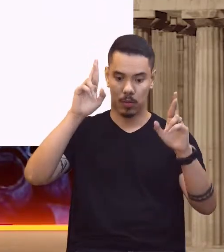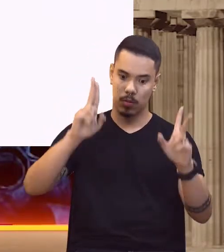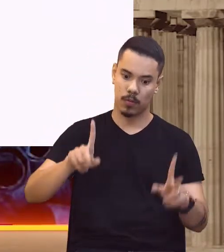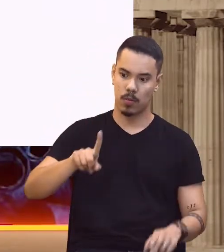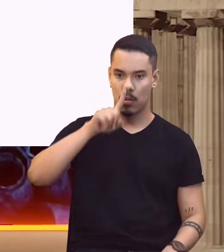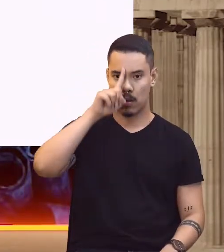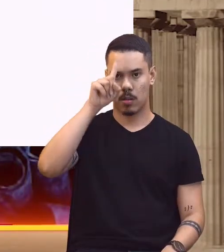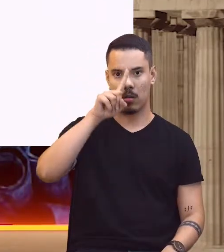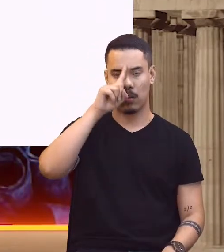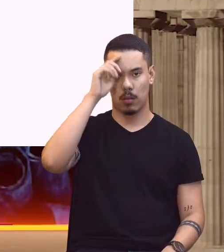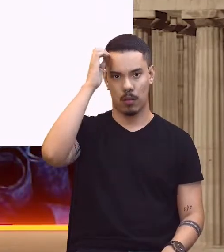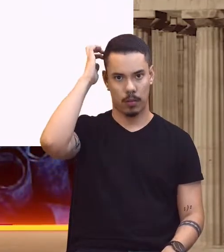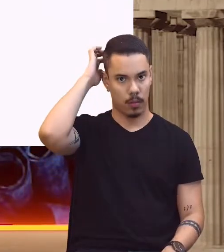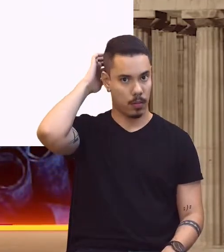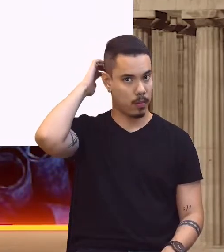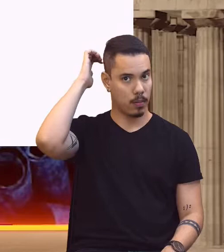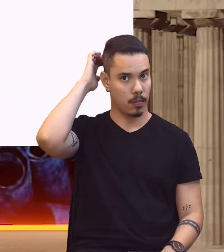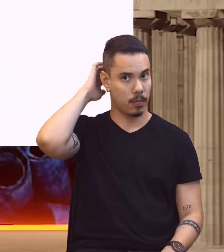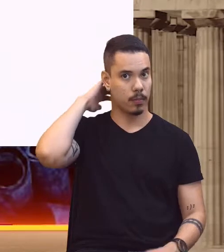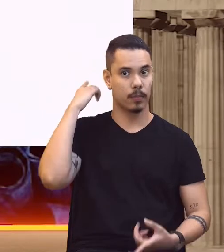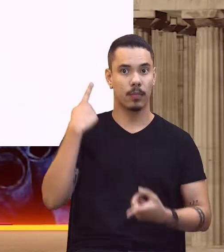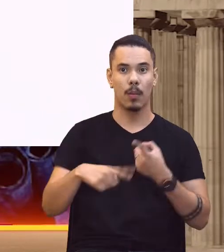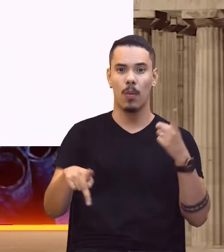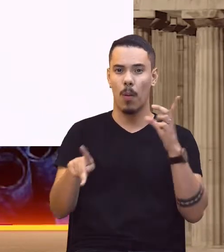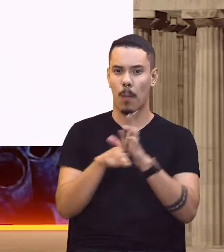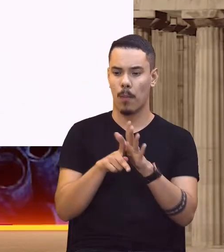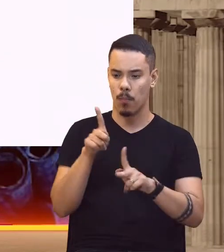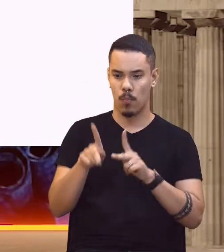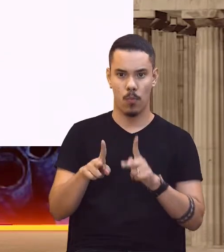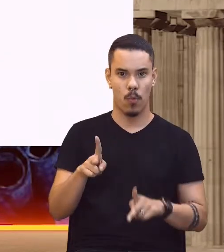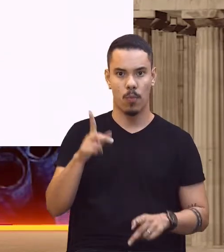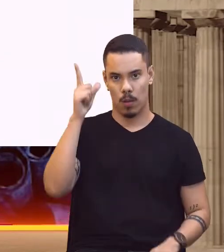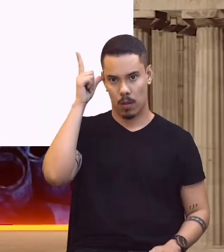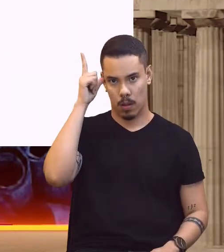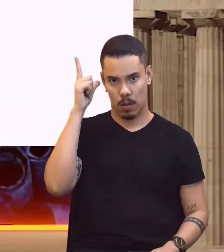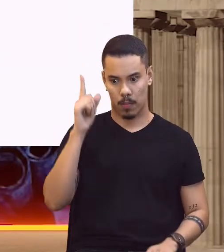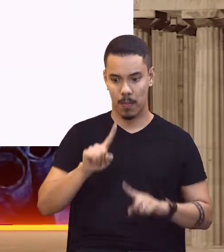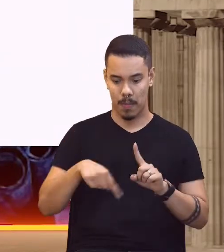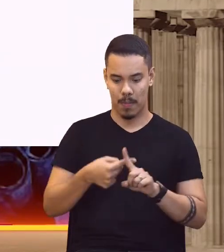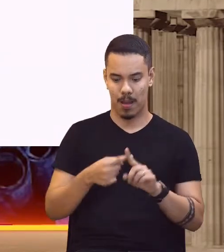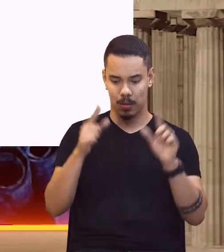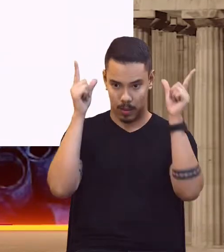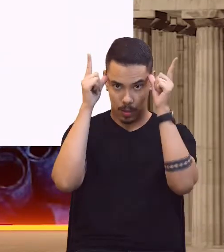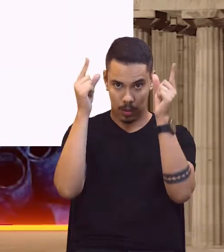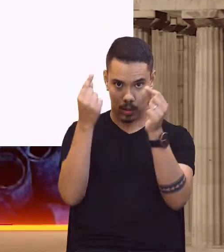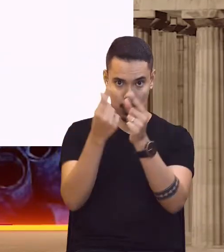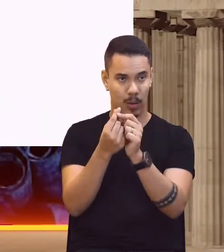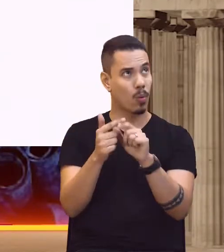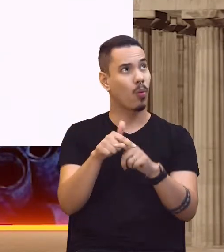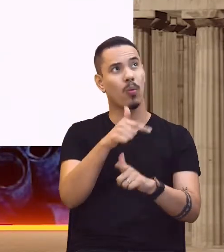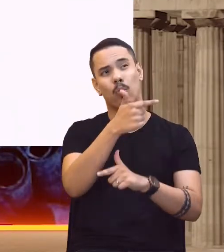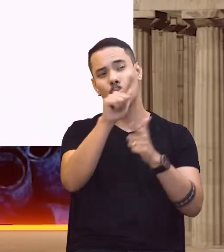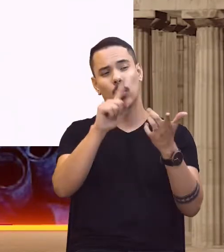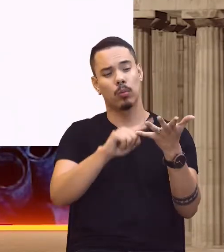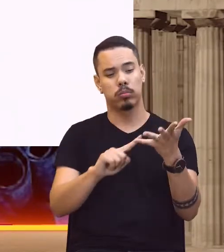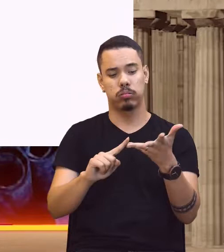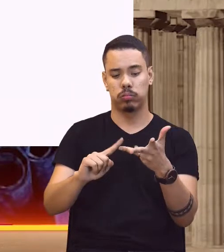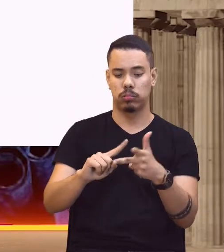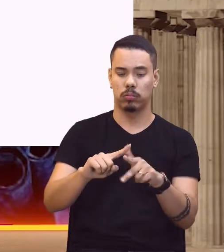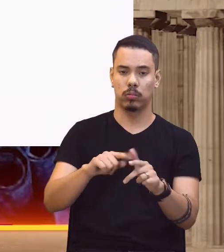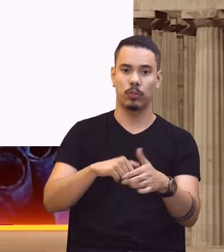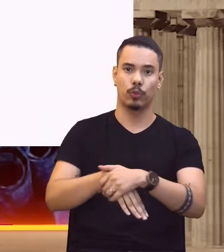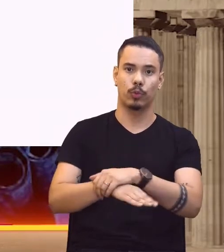havia somente povos gregos, agora haviam povos de outras nacionalidades, então outros costumes,